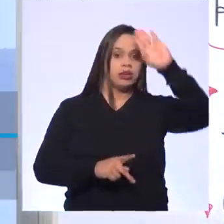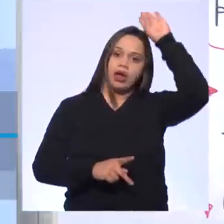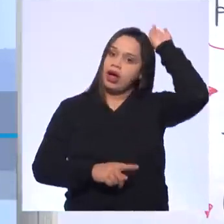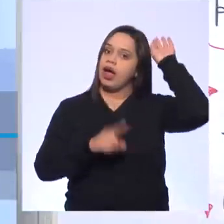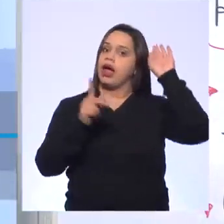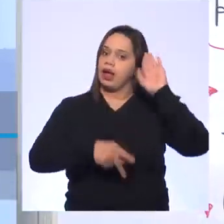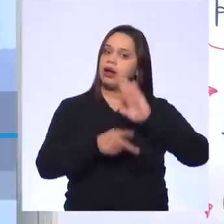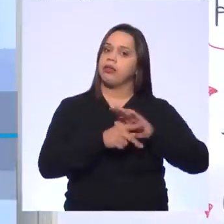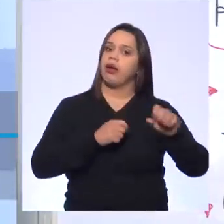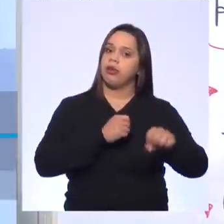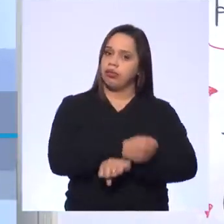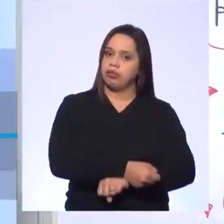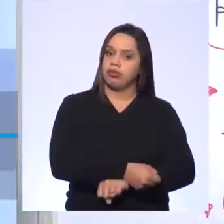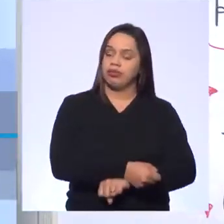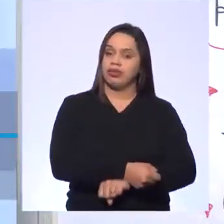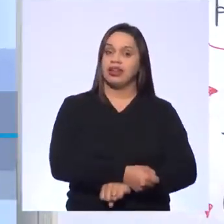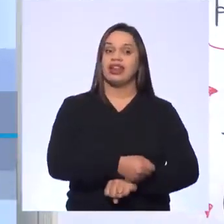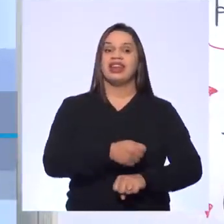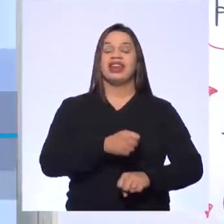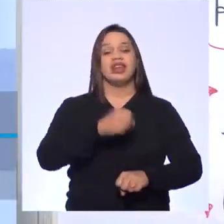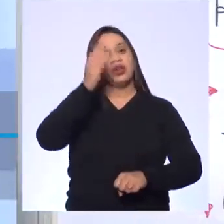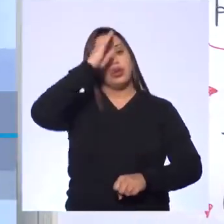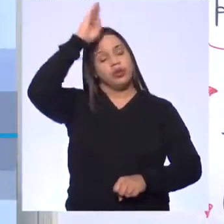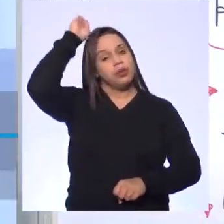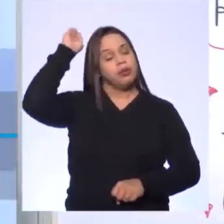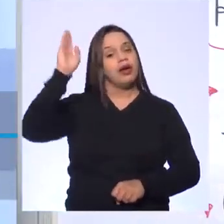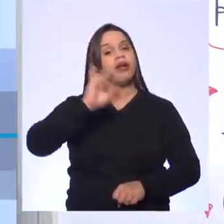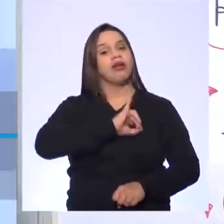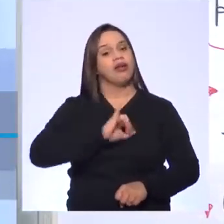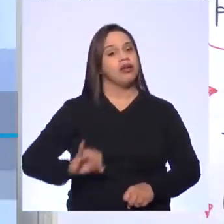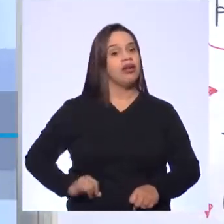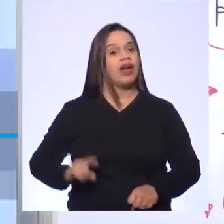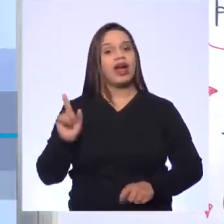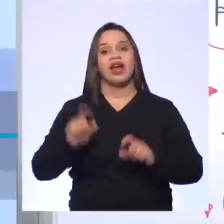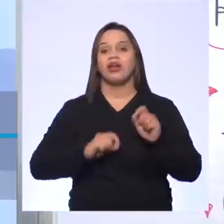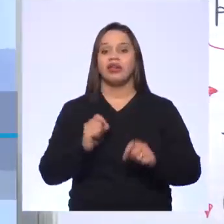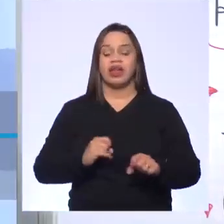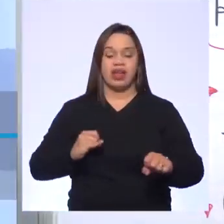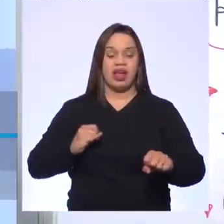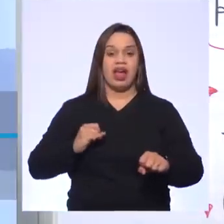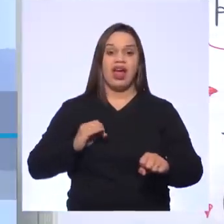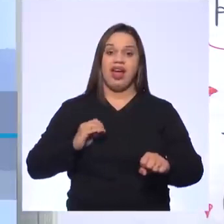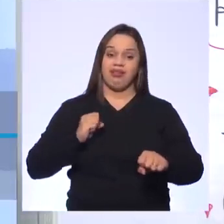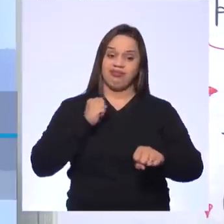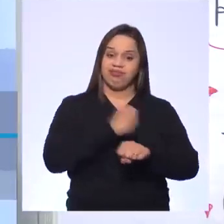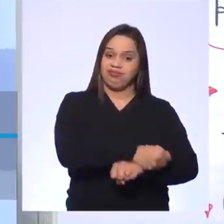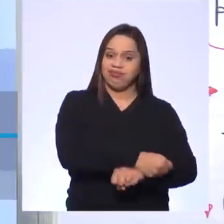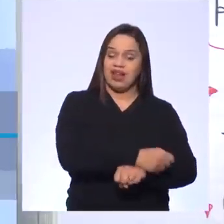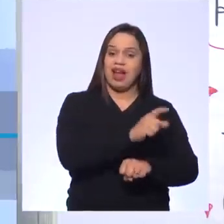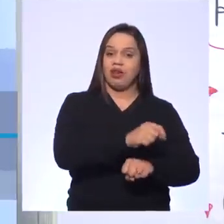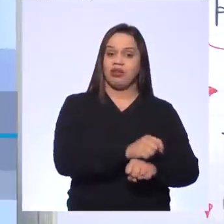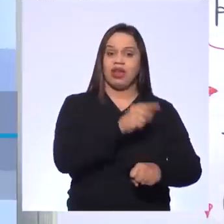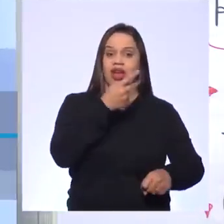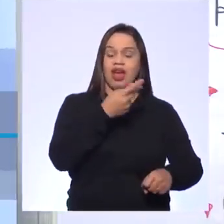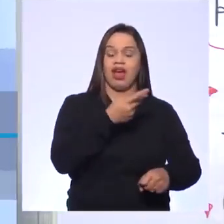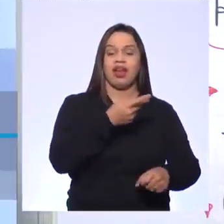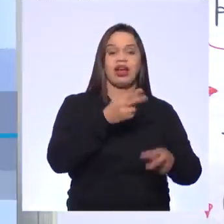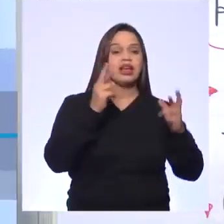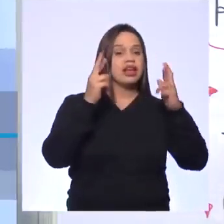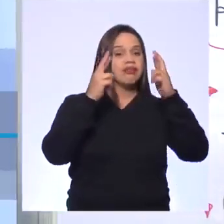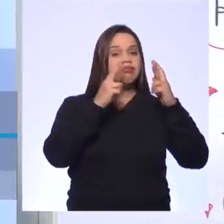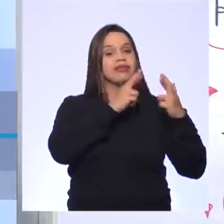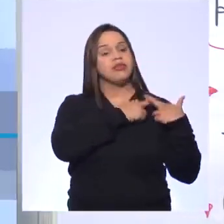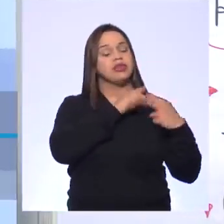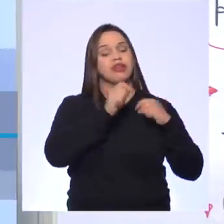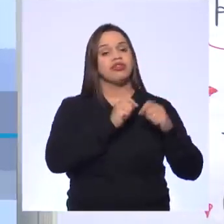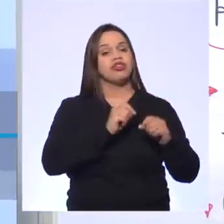escrava. E a escravidão no Império Romano, ela tinha um caráter também de manter toda a base econômica. E os escravos no Império Romano,